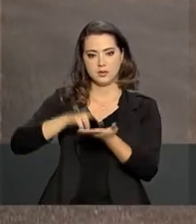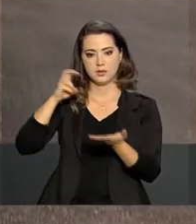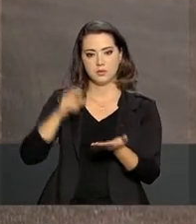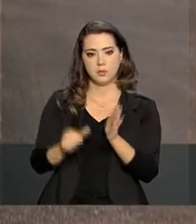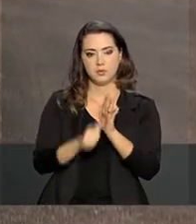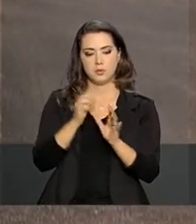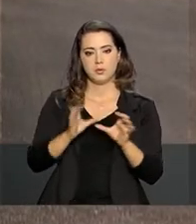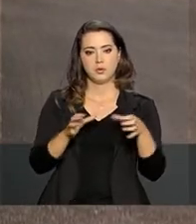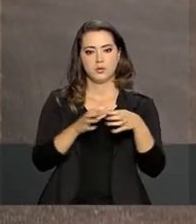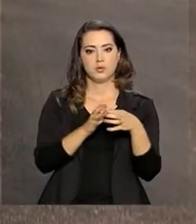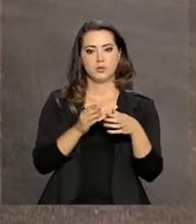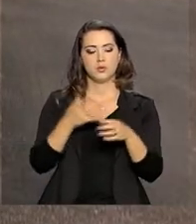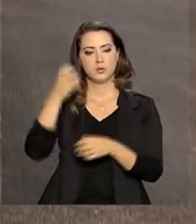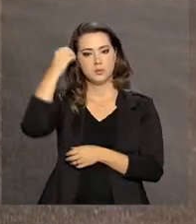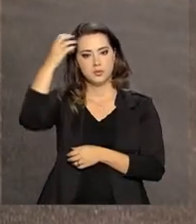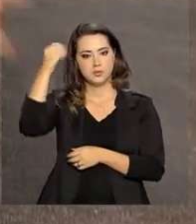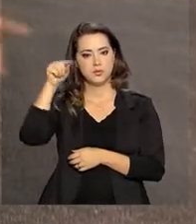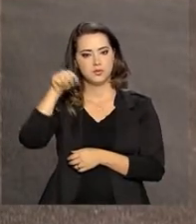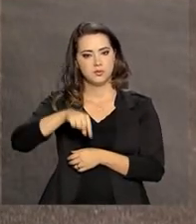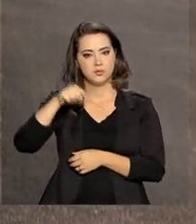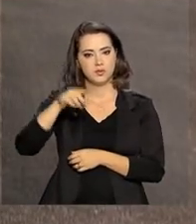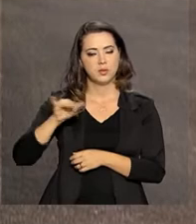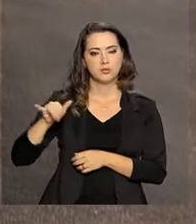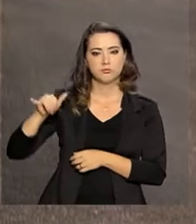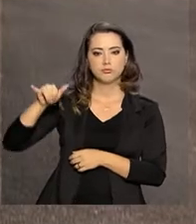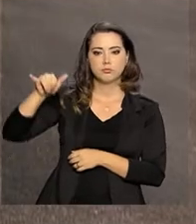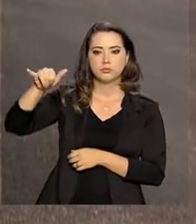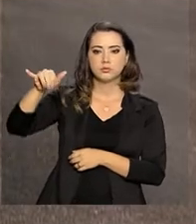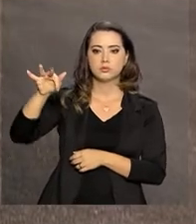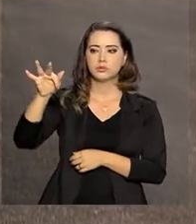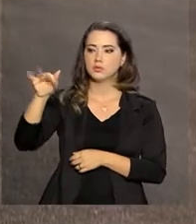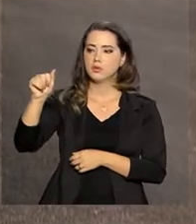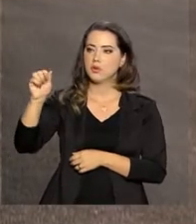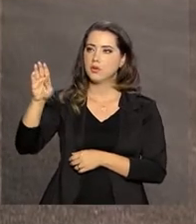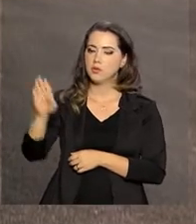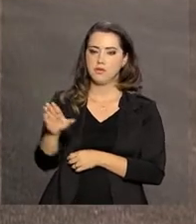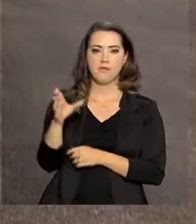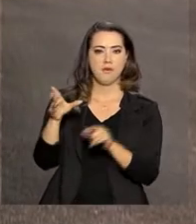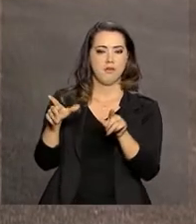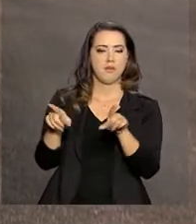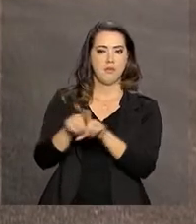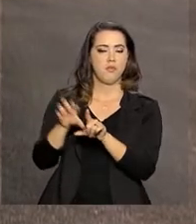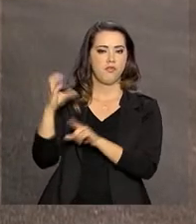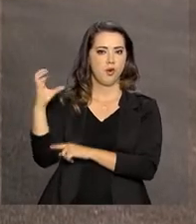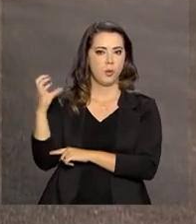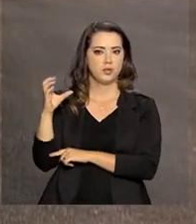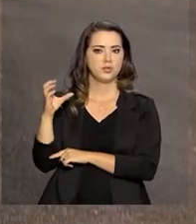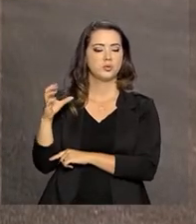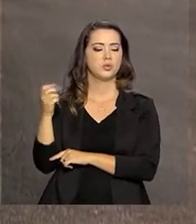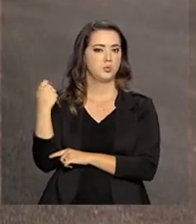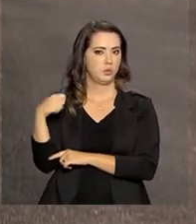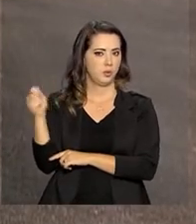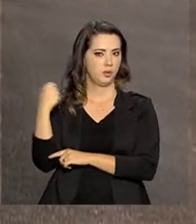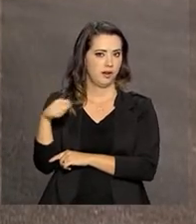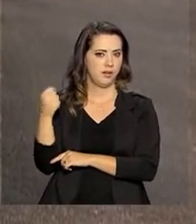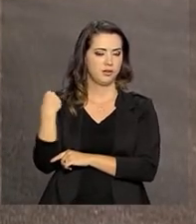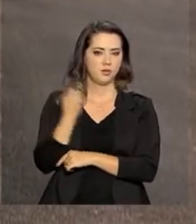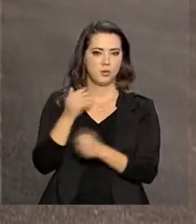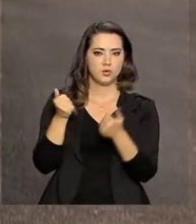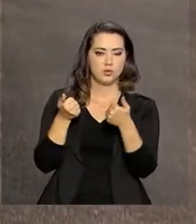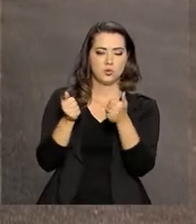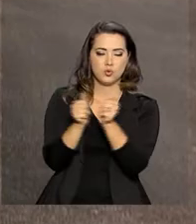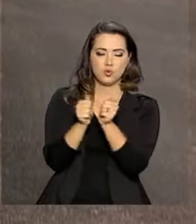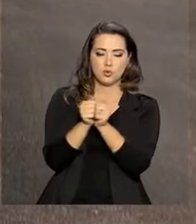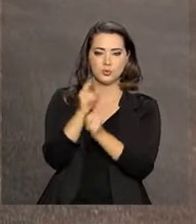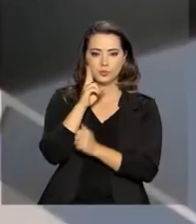de venezuelanos embarca neste avião da Força Aérea Brasileira. Eles vão seguir para Curitiba e para Porto Alegre e nós vamos acompanhar